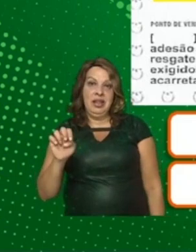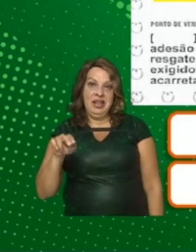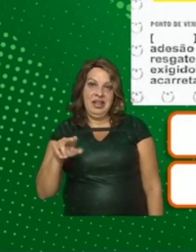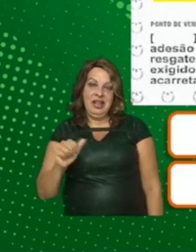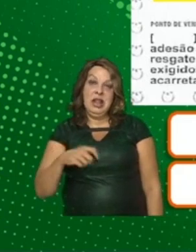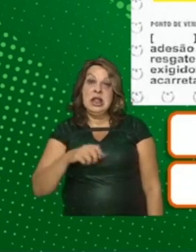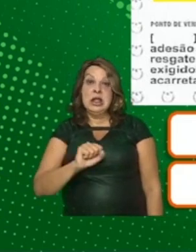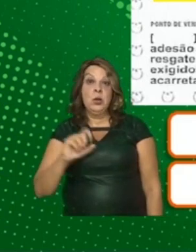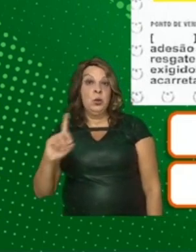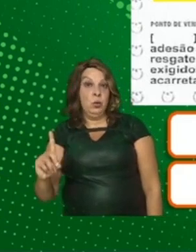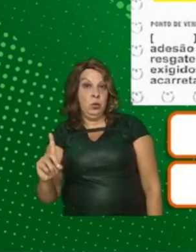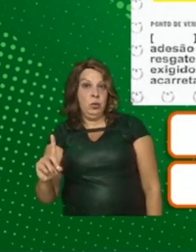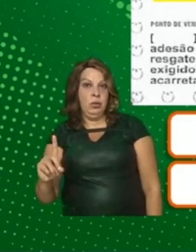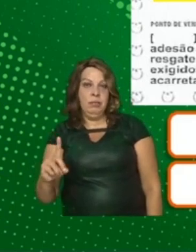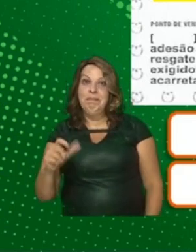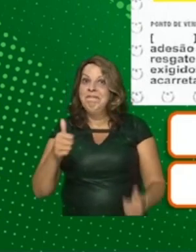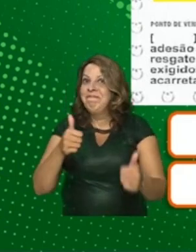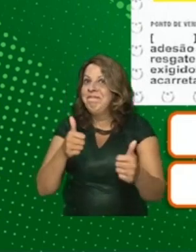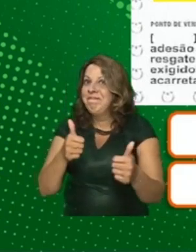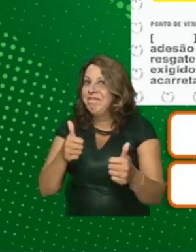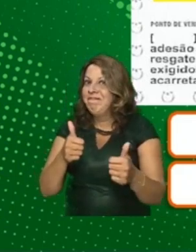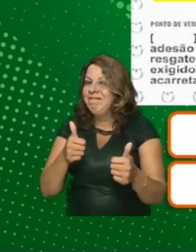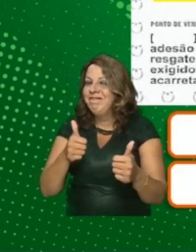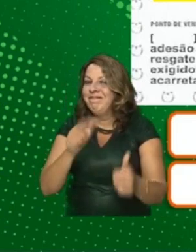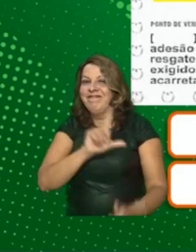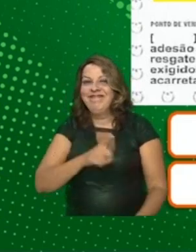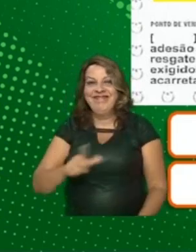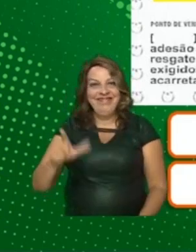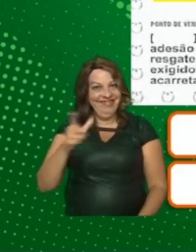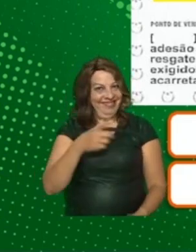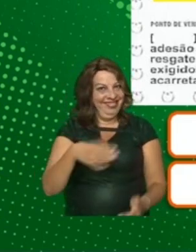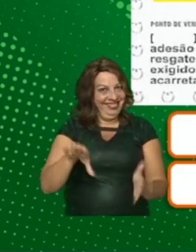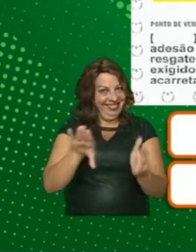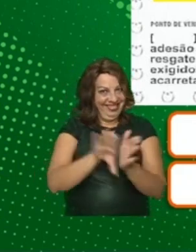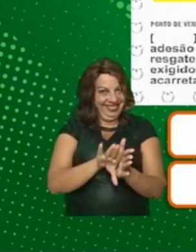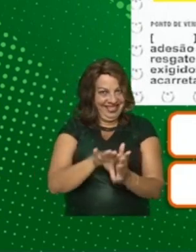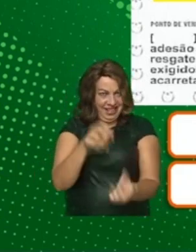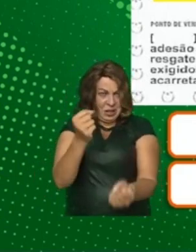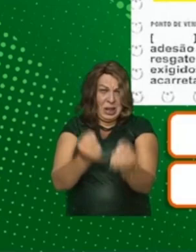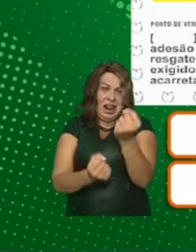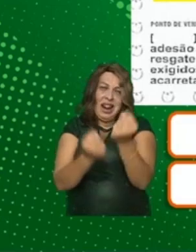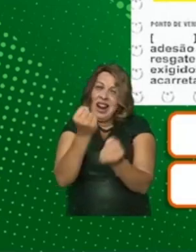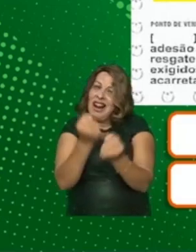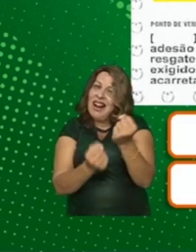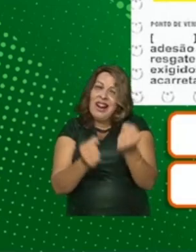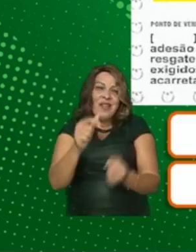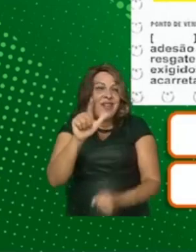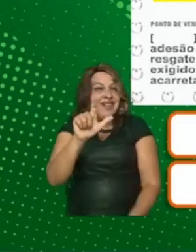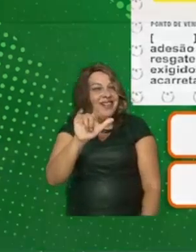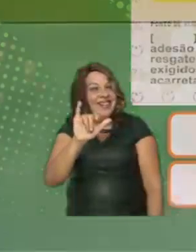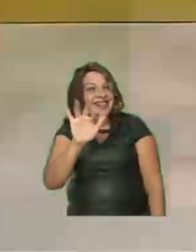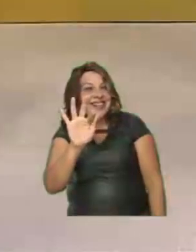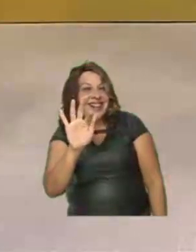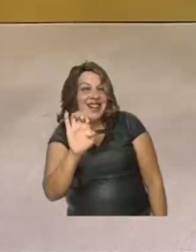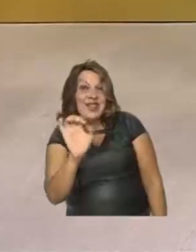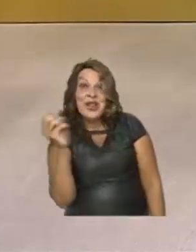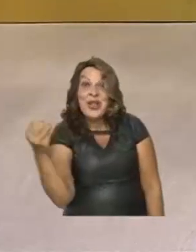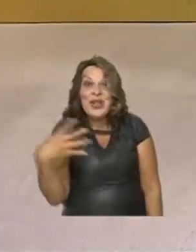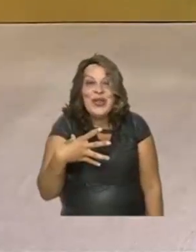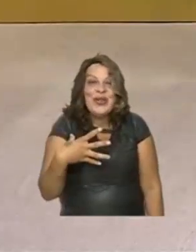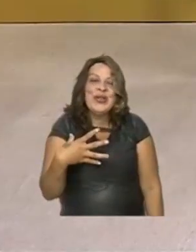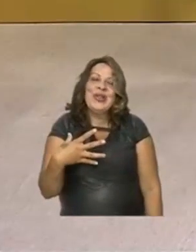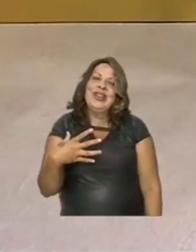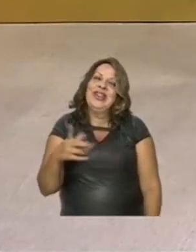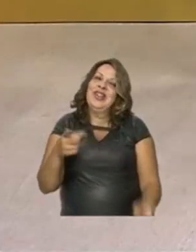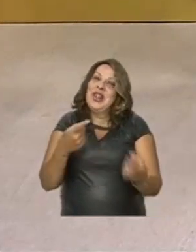Regional Santos Dumont. Mazinho, turma do Lamarão, tá chegando um Renault Kwid Life Zero pra você, meu irmão! Faz